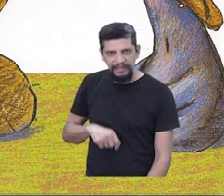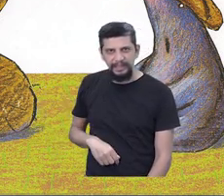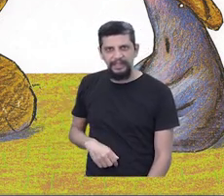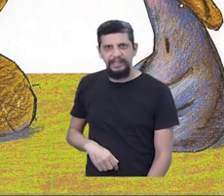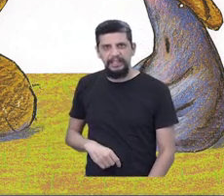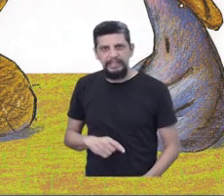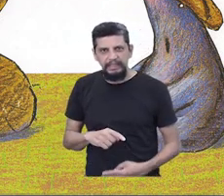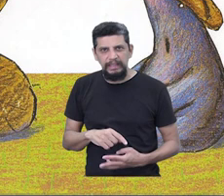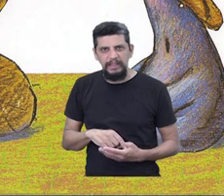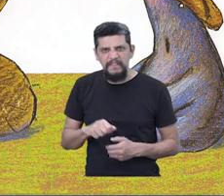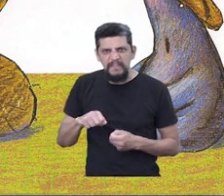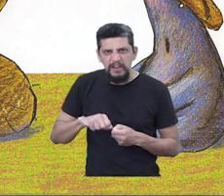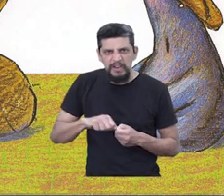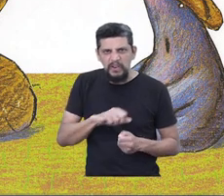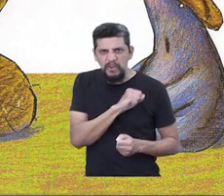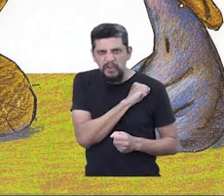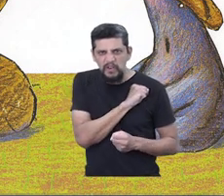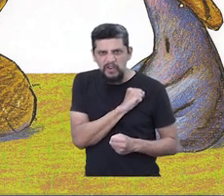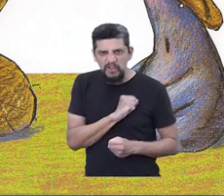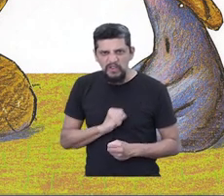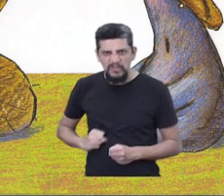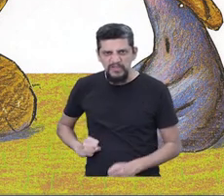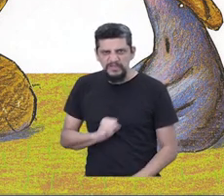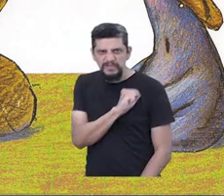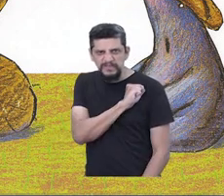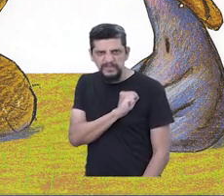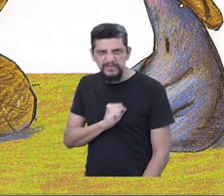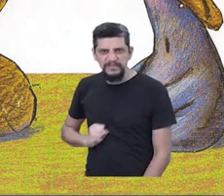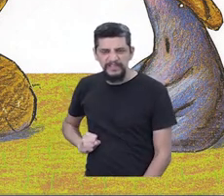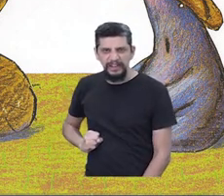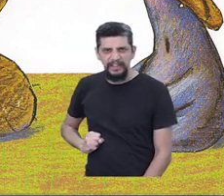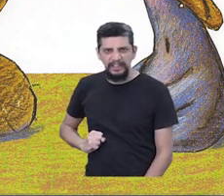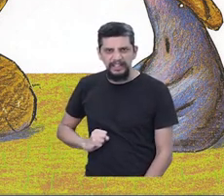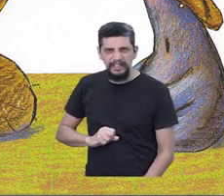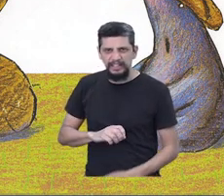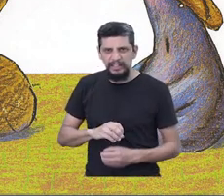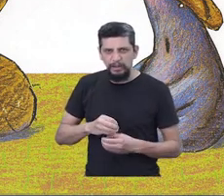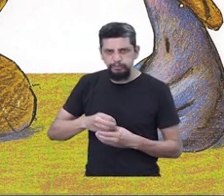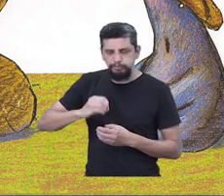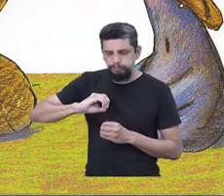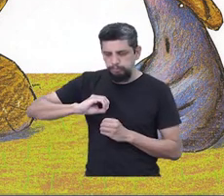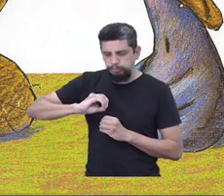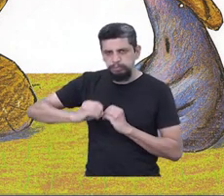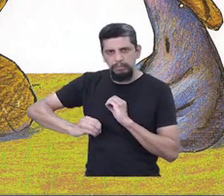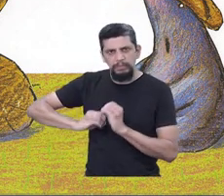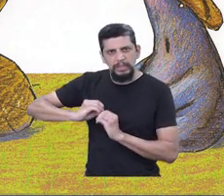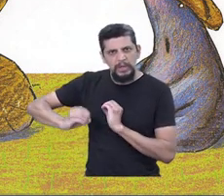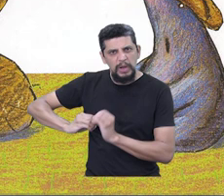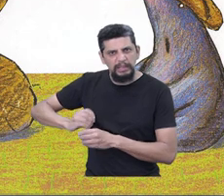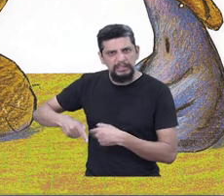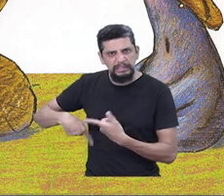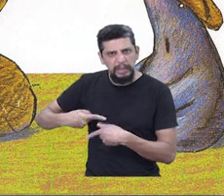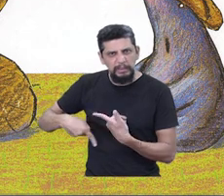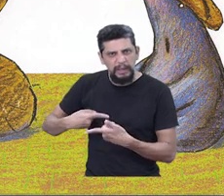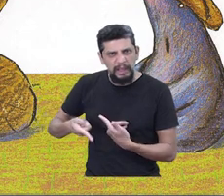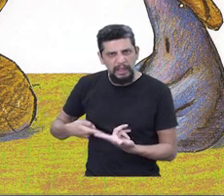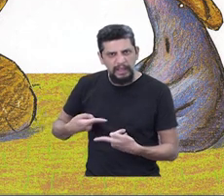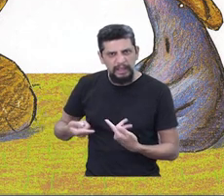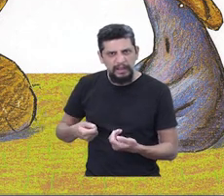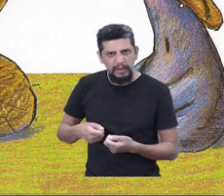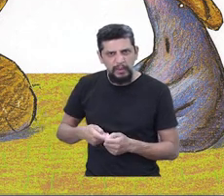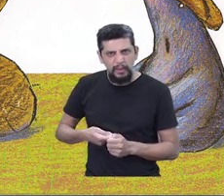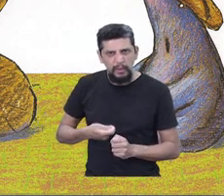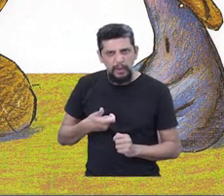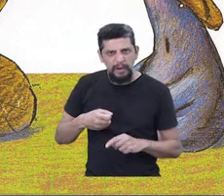cinco grandes e fofos cocozões de cavalo rolaram na grama e por um milímetro